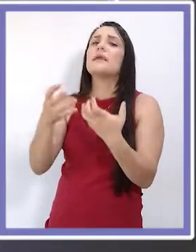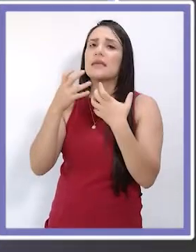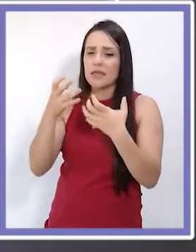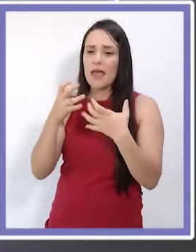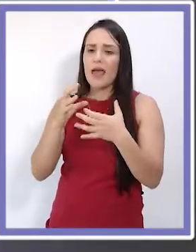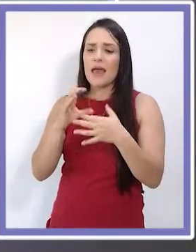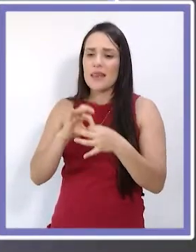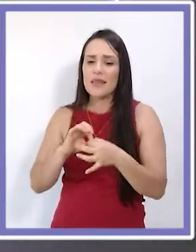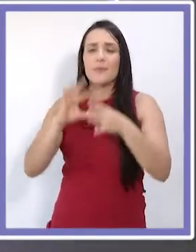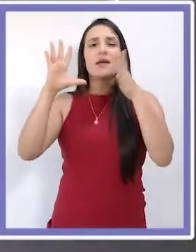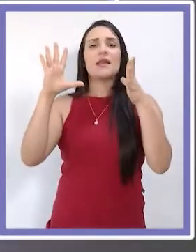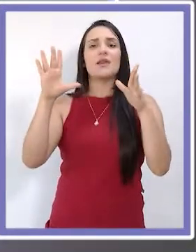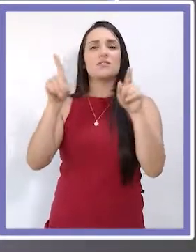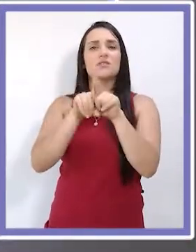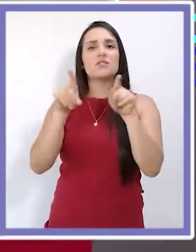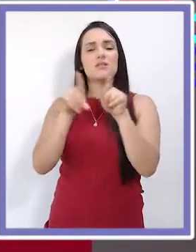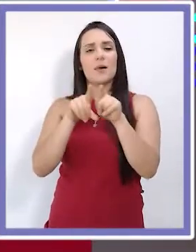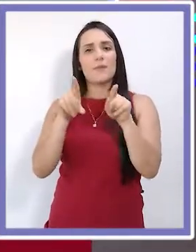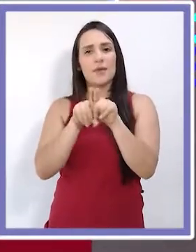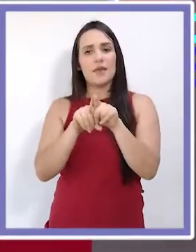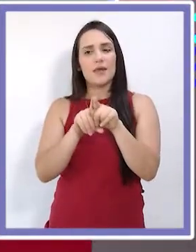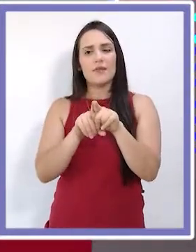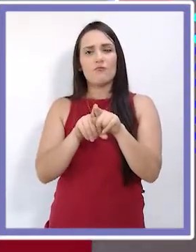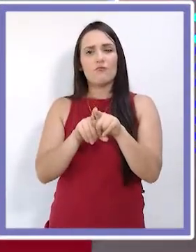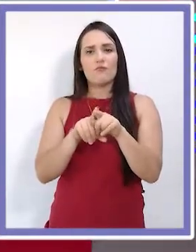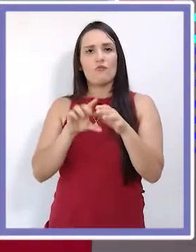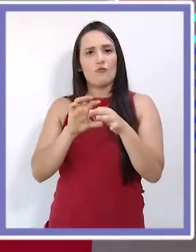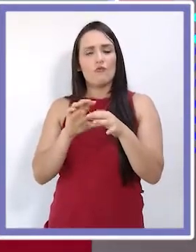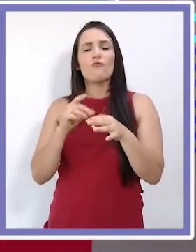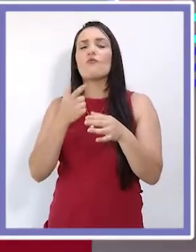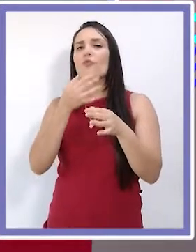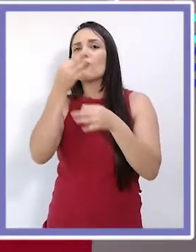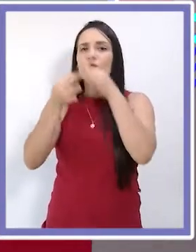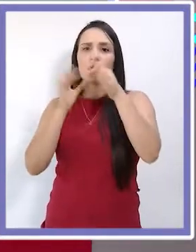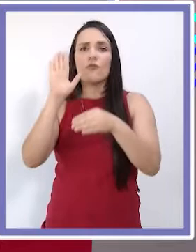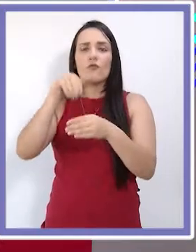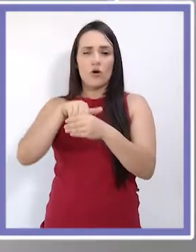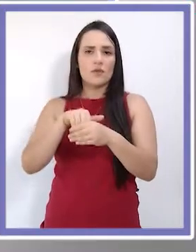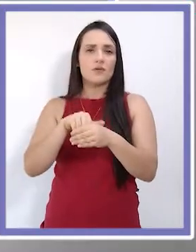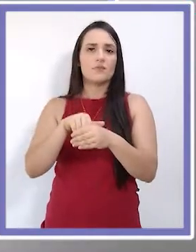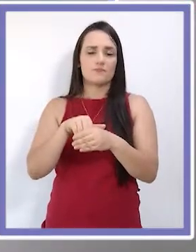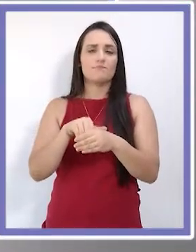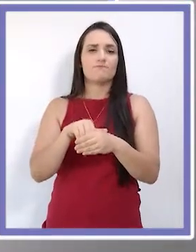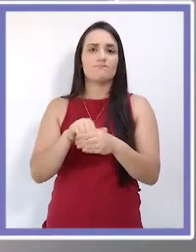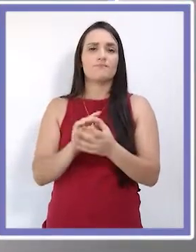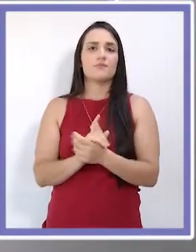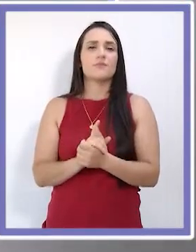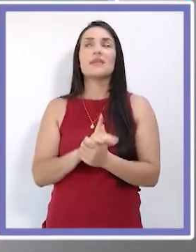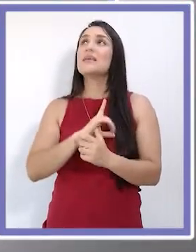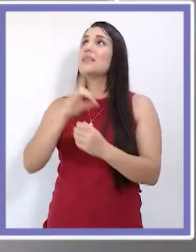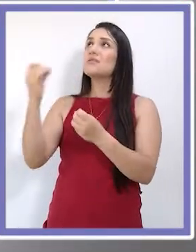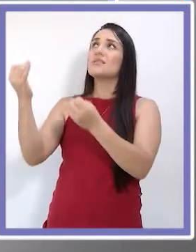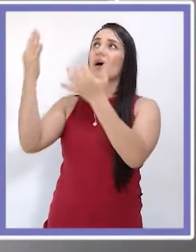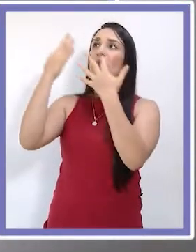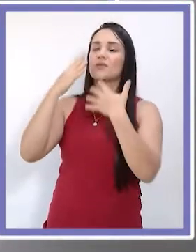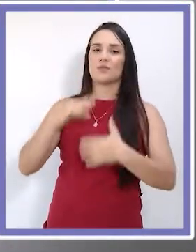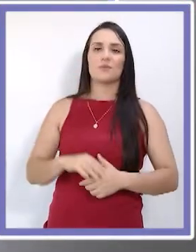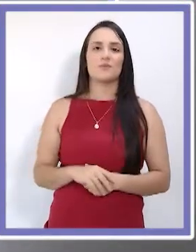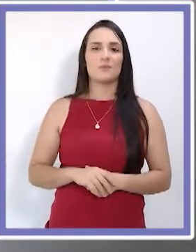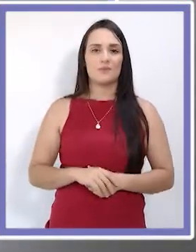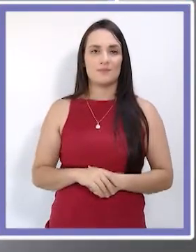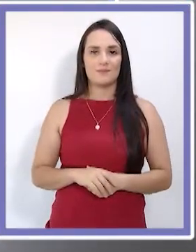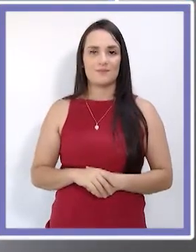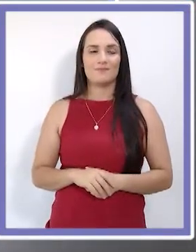democracia, a liberdade e a melhora da vida de toda a população sul-mato-grossense. Que Deus